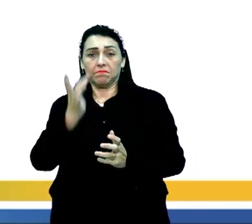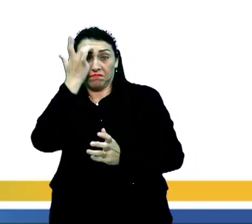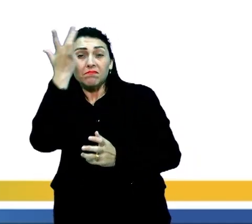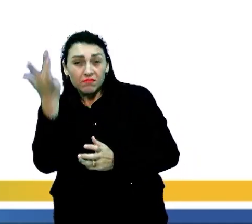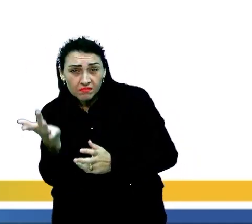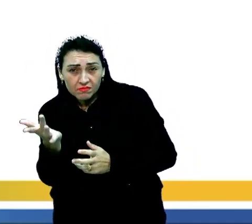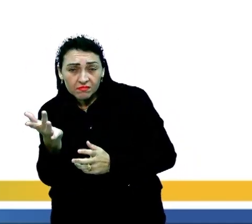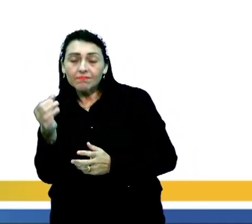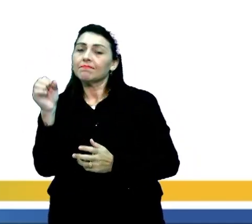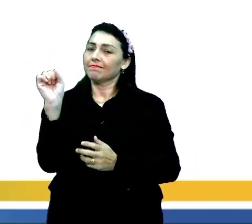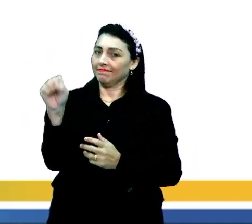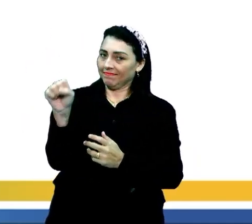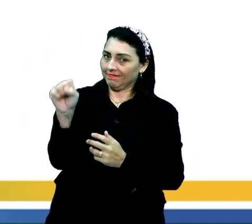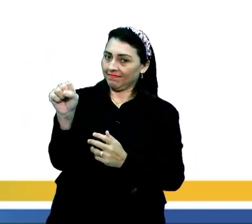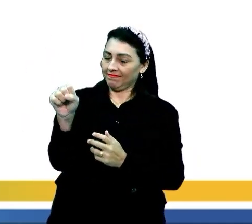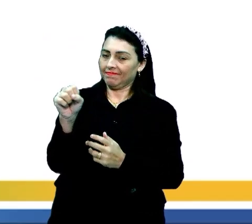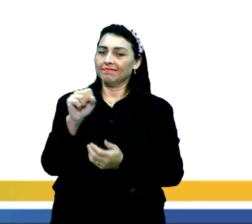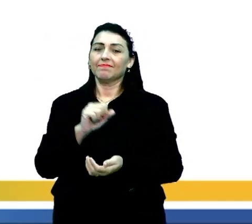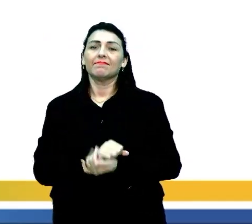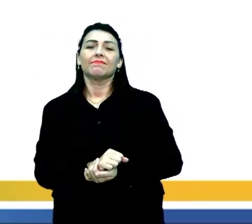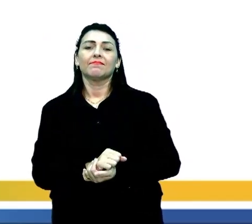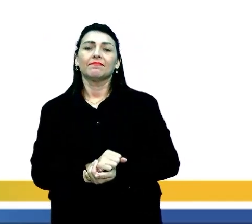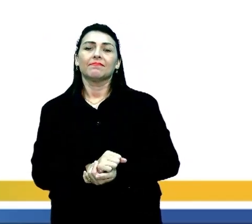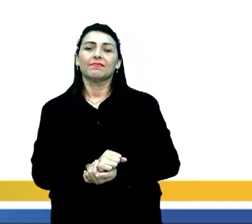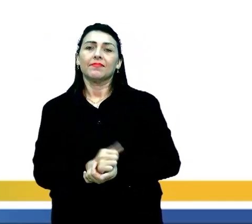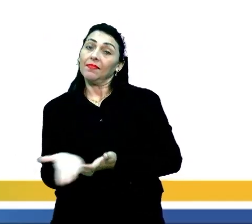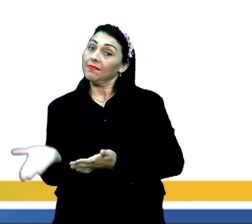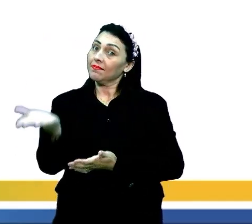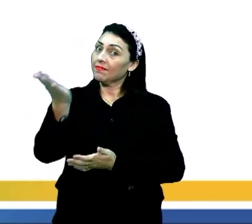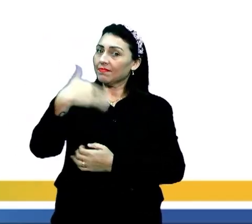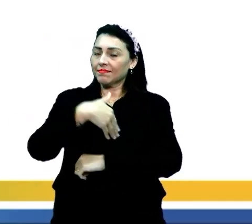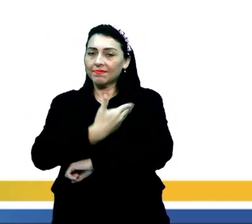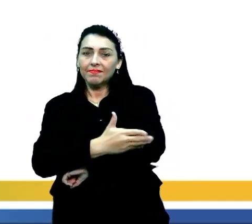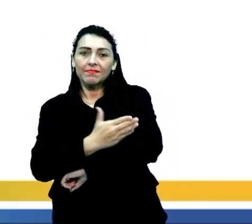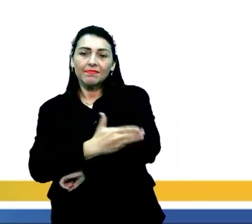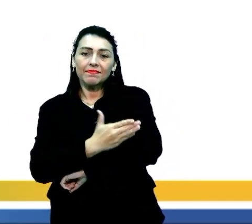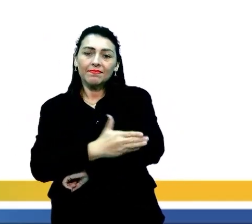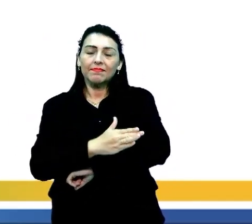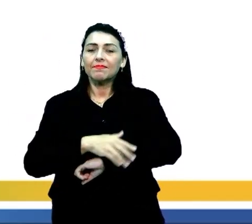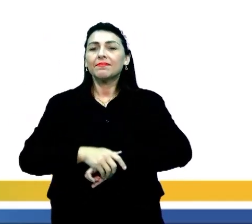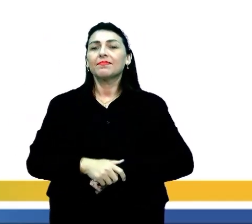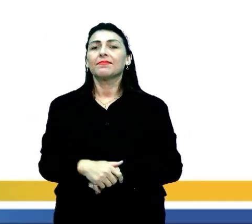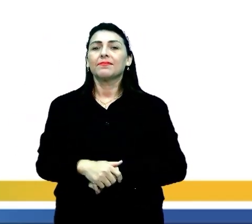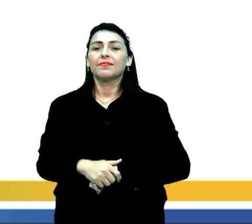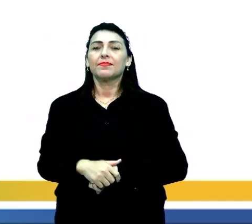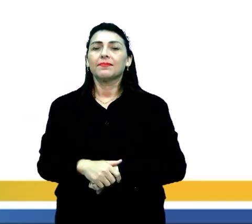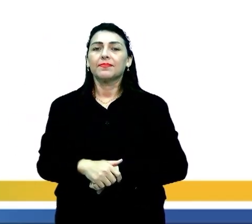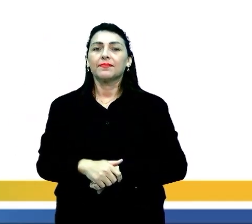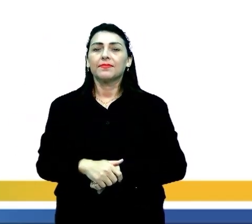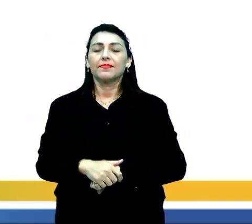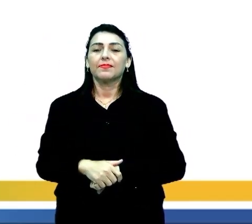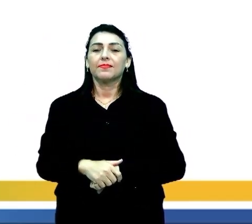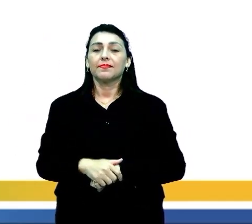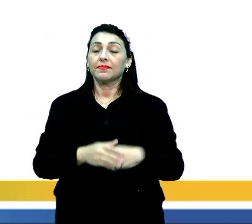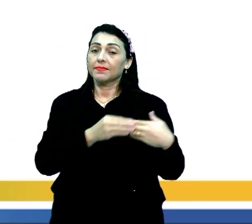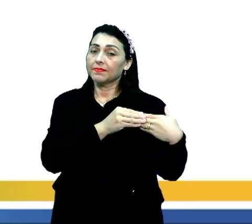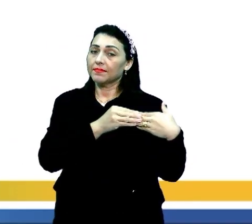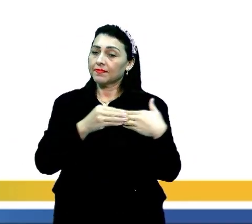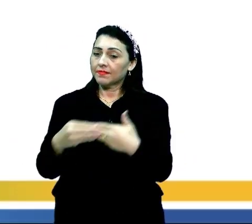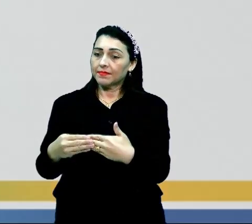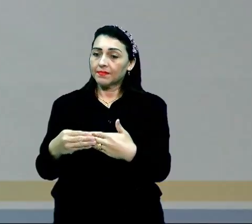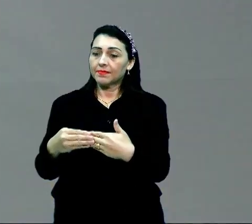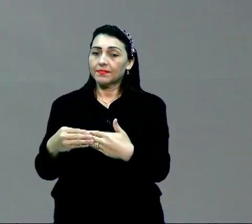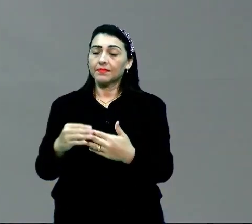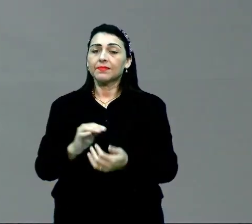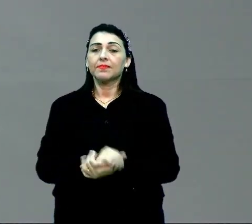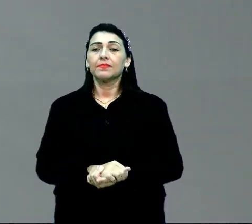Fácil? Sim, né? Com certeza. Agora nós vamos praticar. Eu trouxe